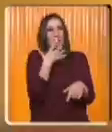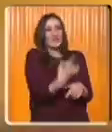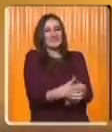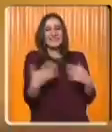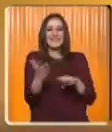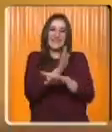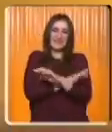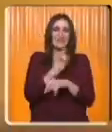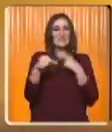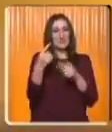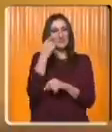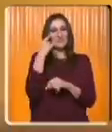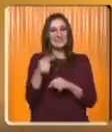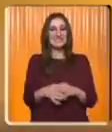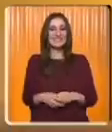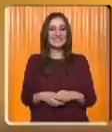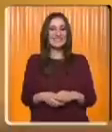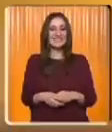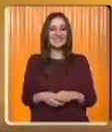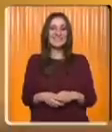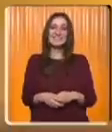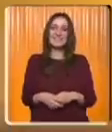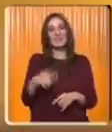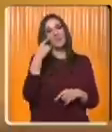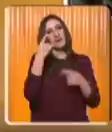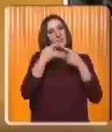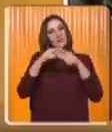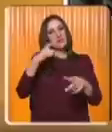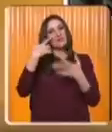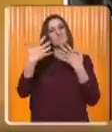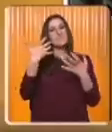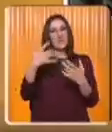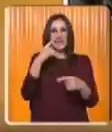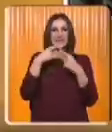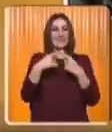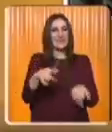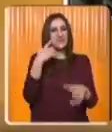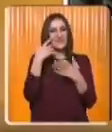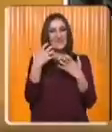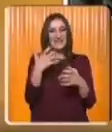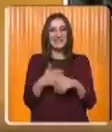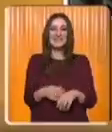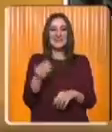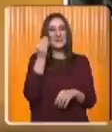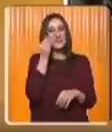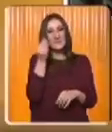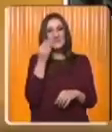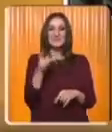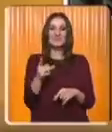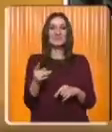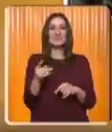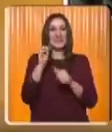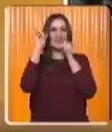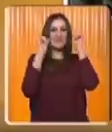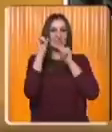o depois, por favor. Portanto, cá está antes e agora vejam a diferença. Vejam a diferença, vejam como está a Carla depois